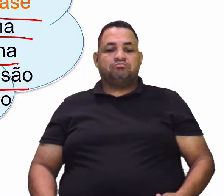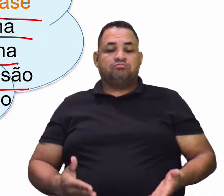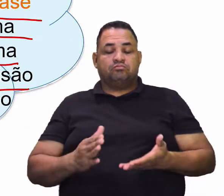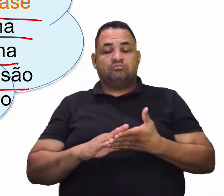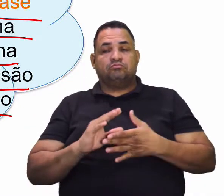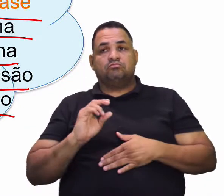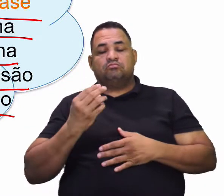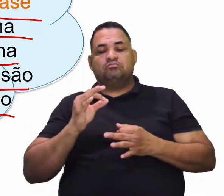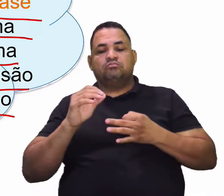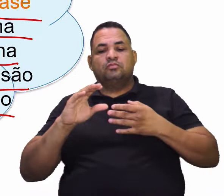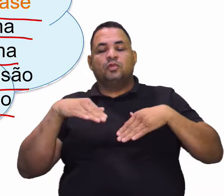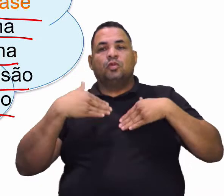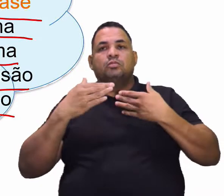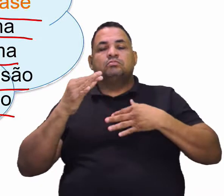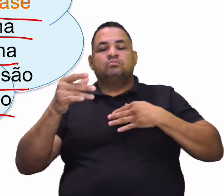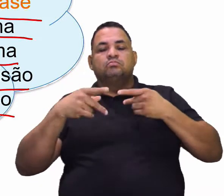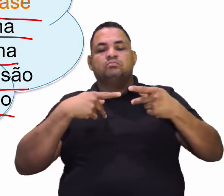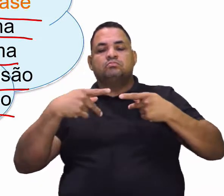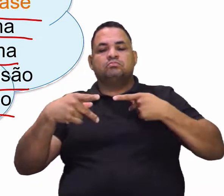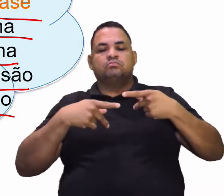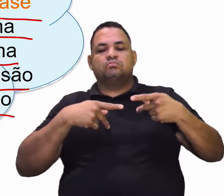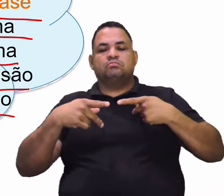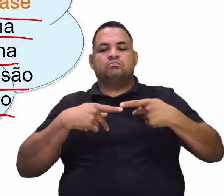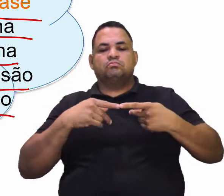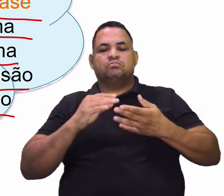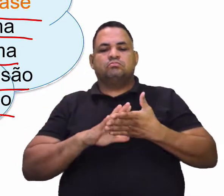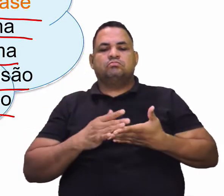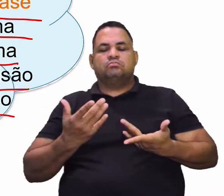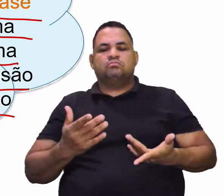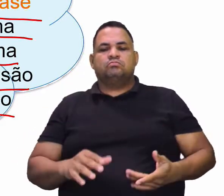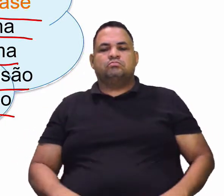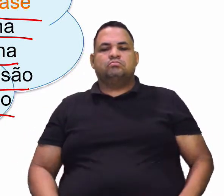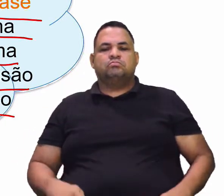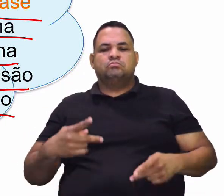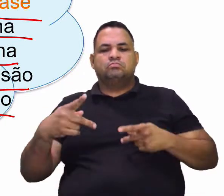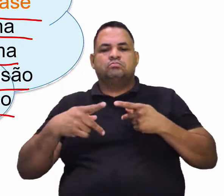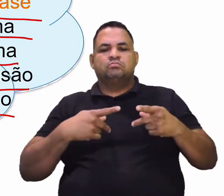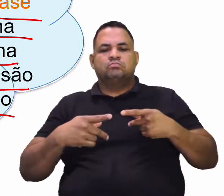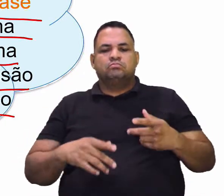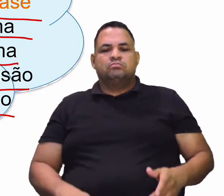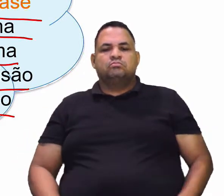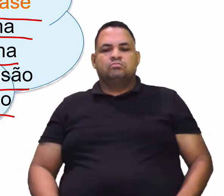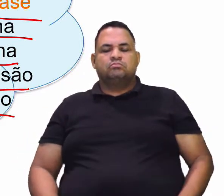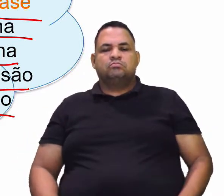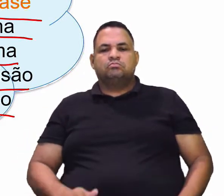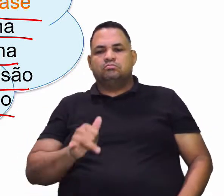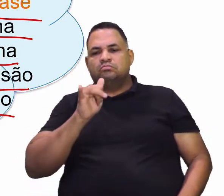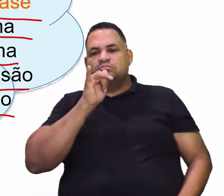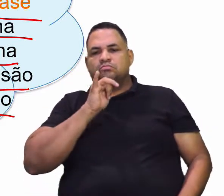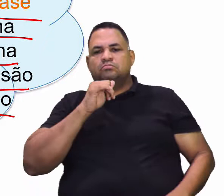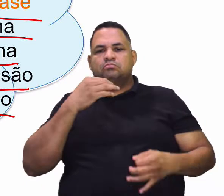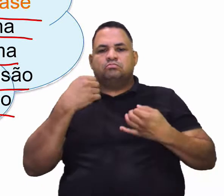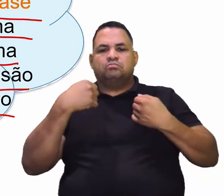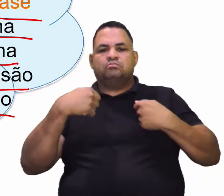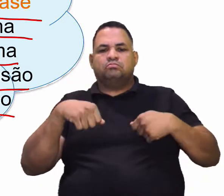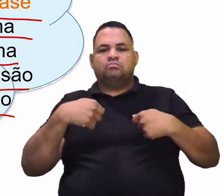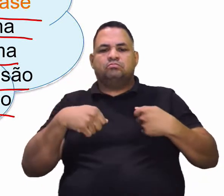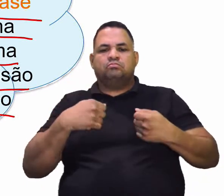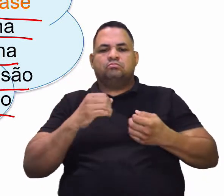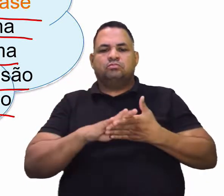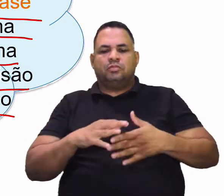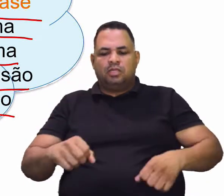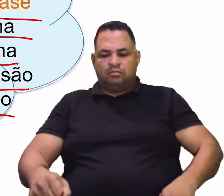Ou seja, quando planejamos algo. Então, eu planejei. Por exemplo, eu preciso comprar uma